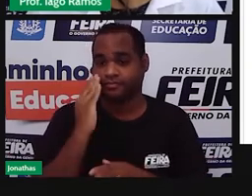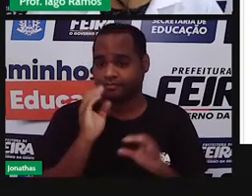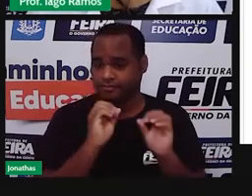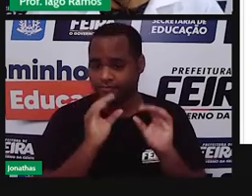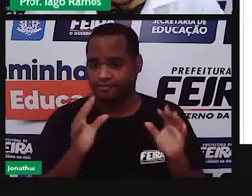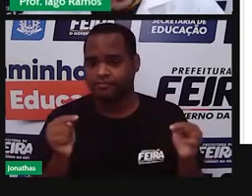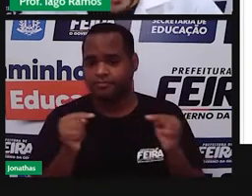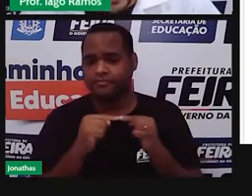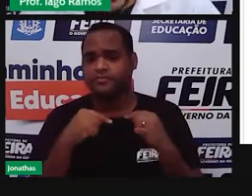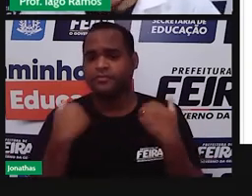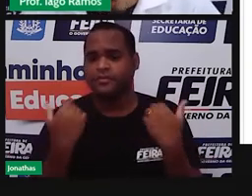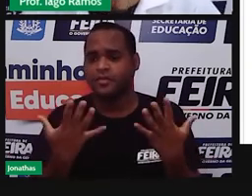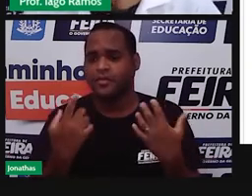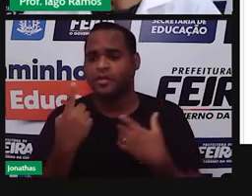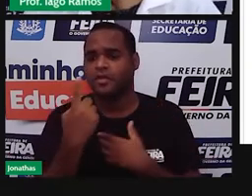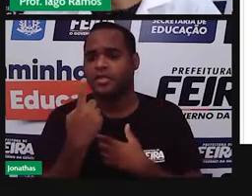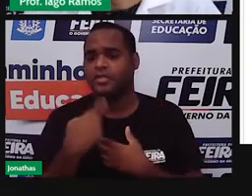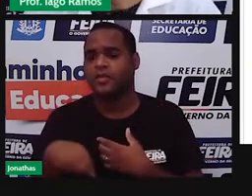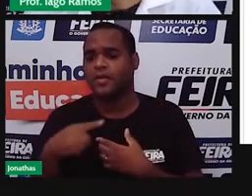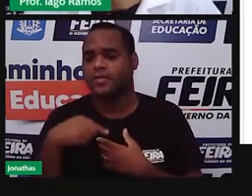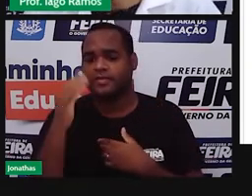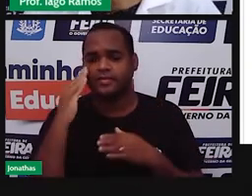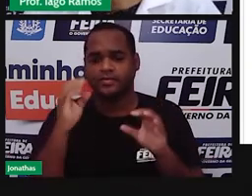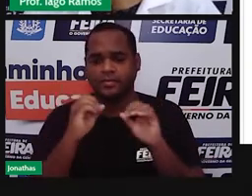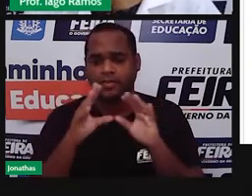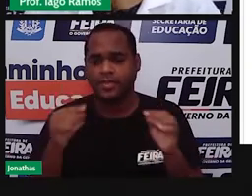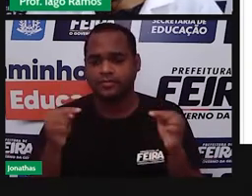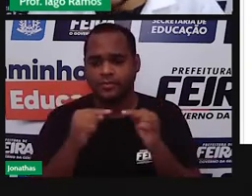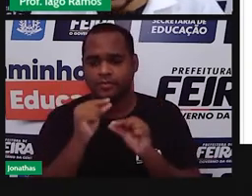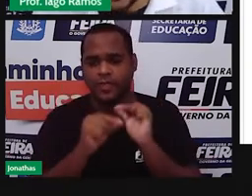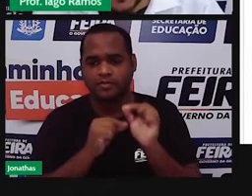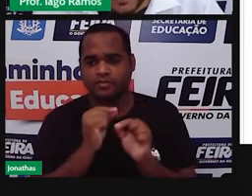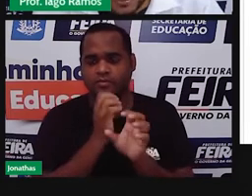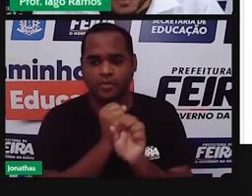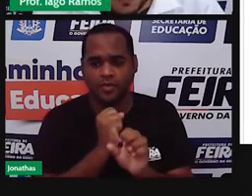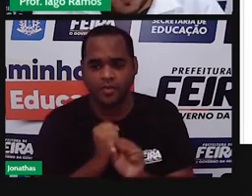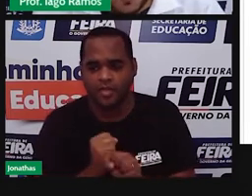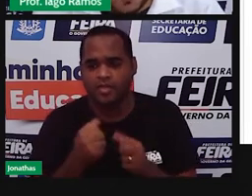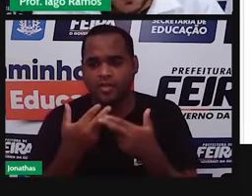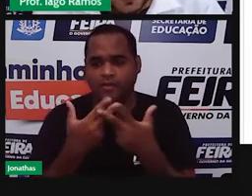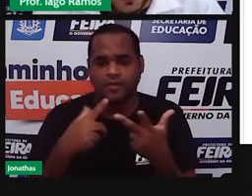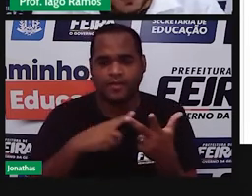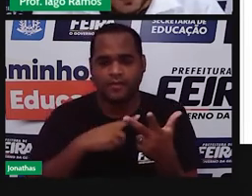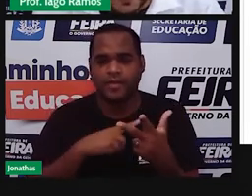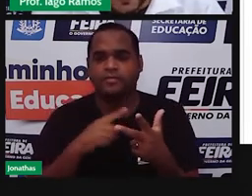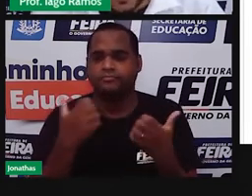Então, esse é o total da dívida. Ó.